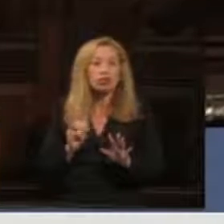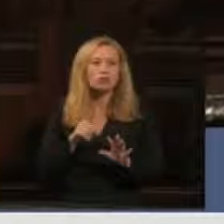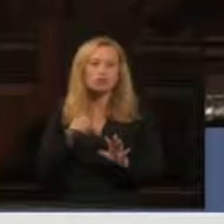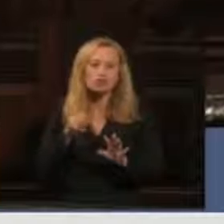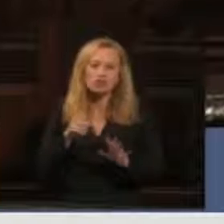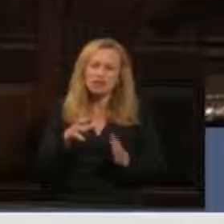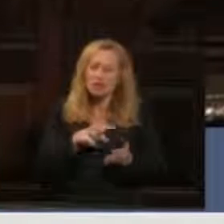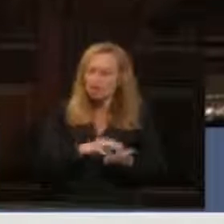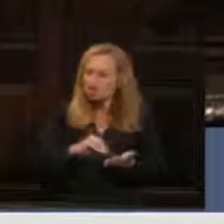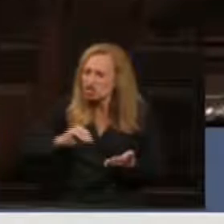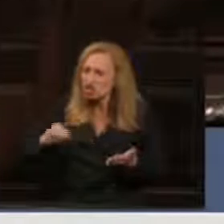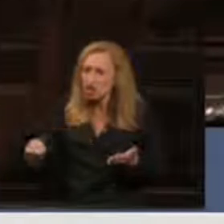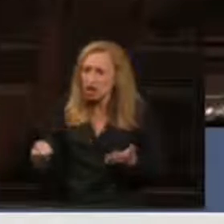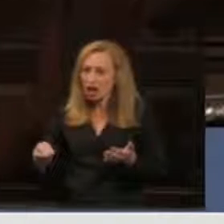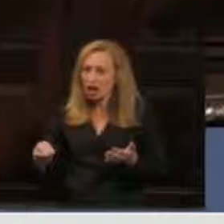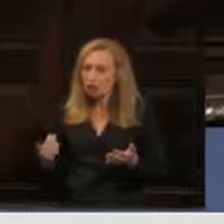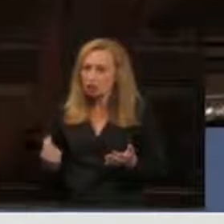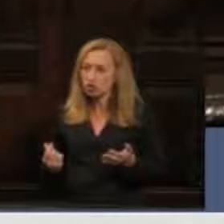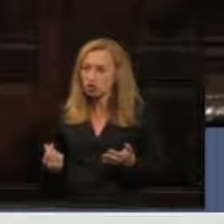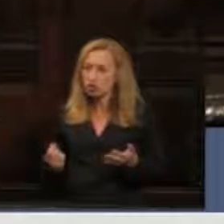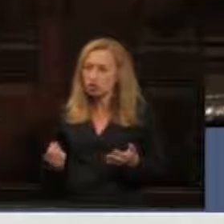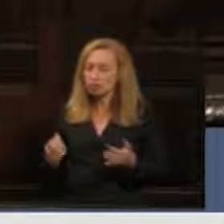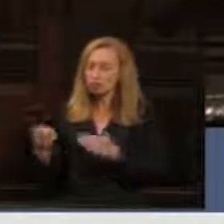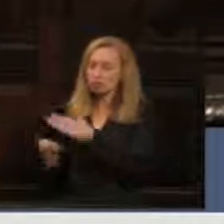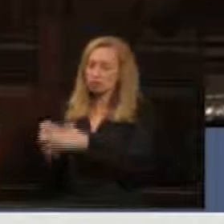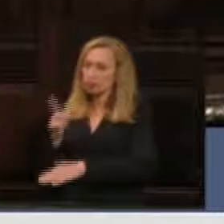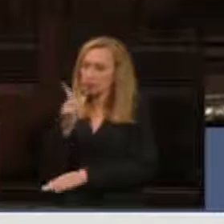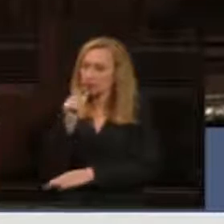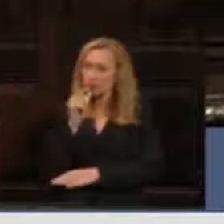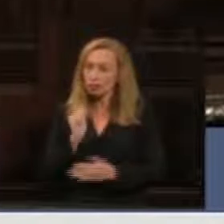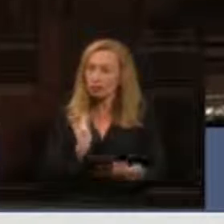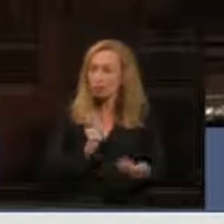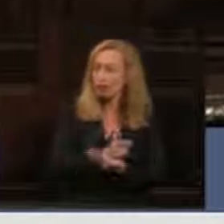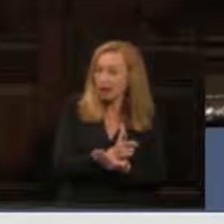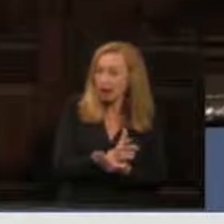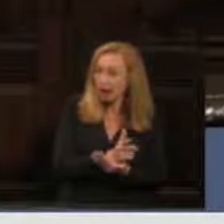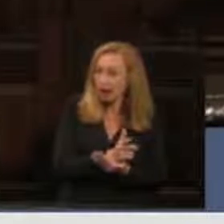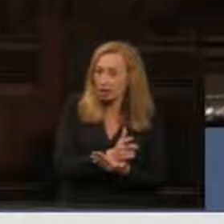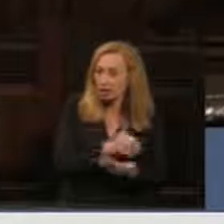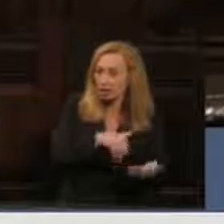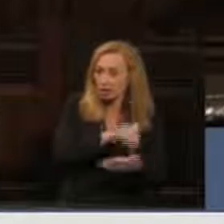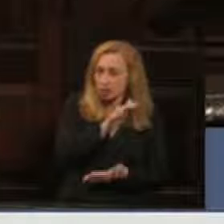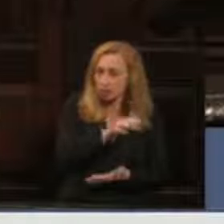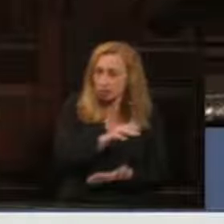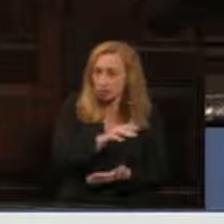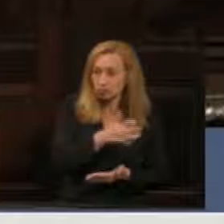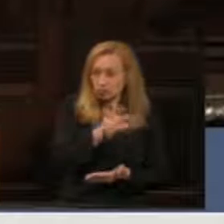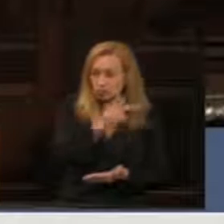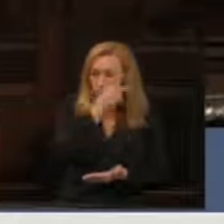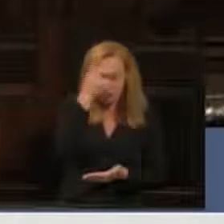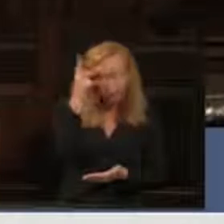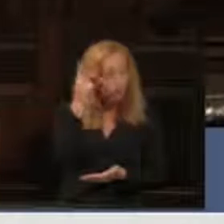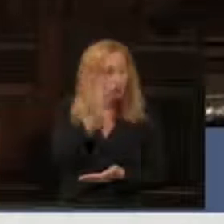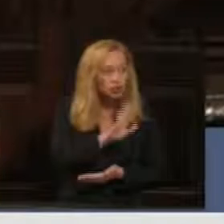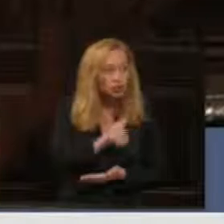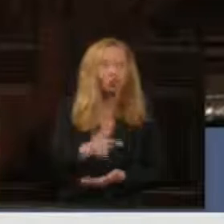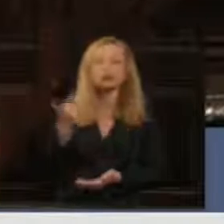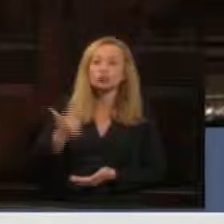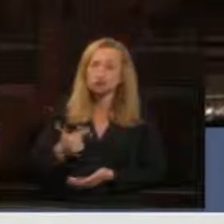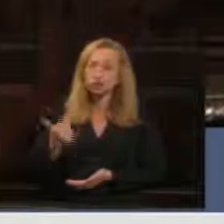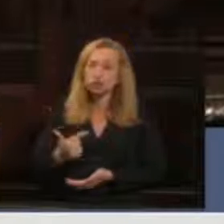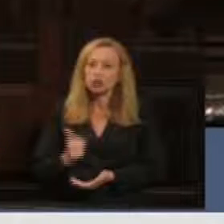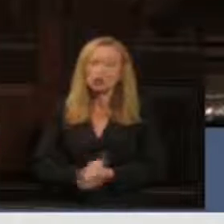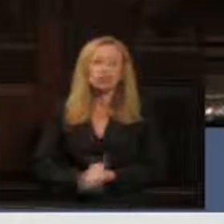SEDAI mais de 50 milhões de reais. Dois, esses